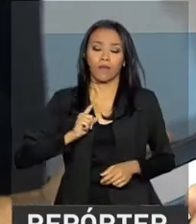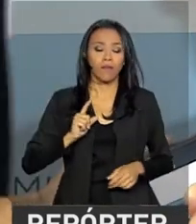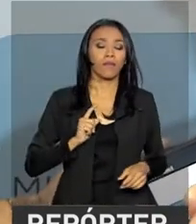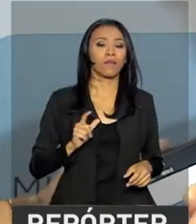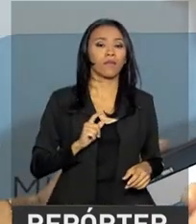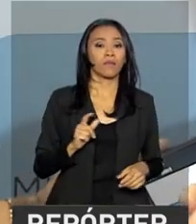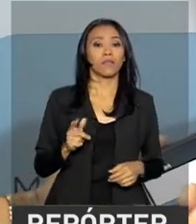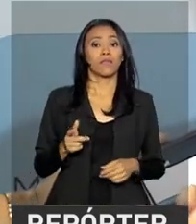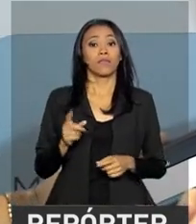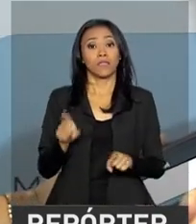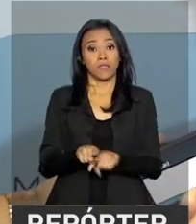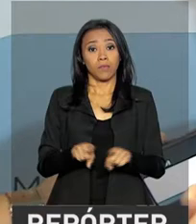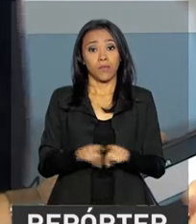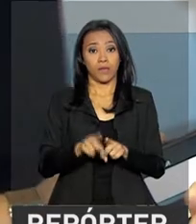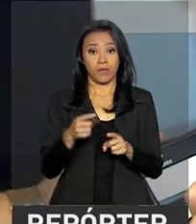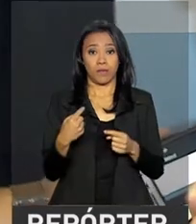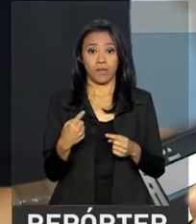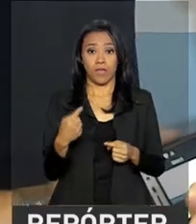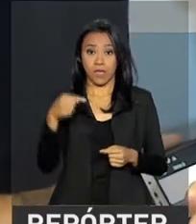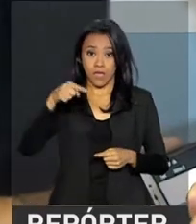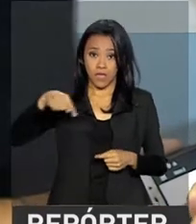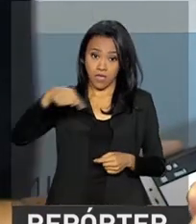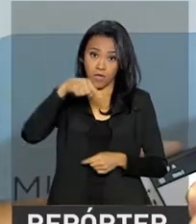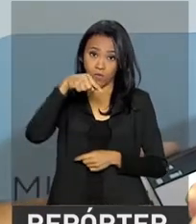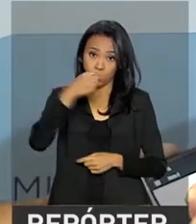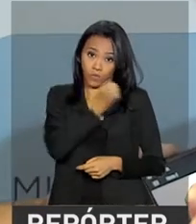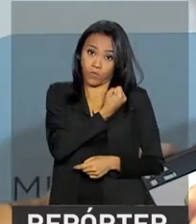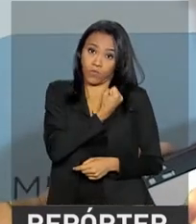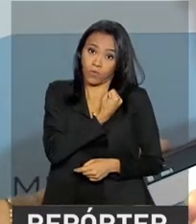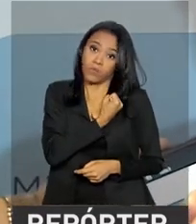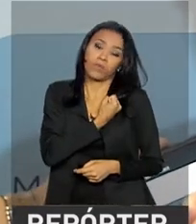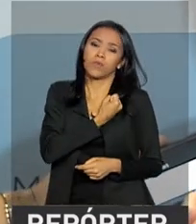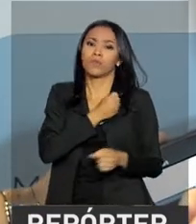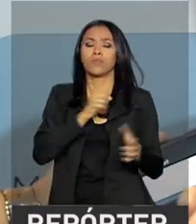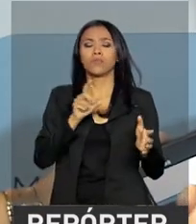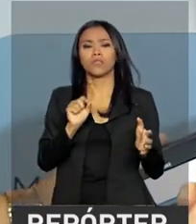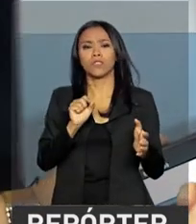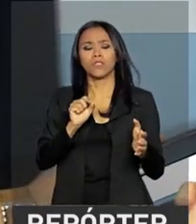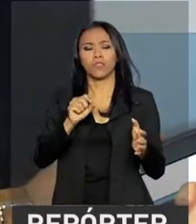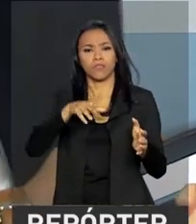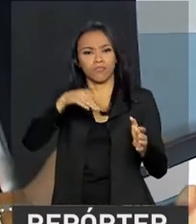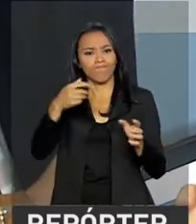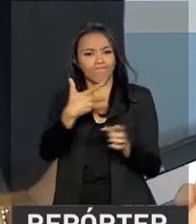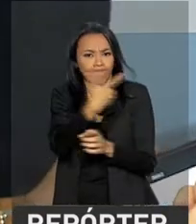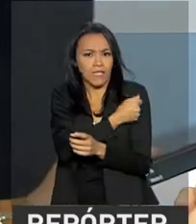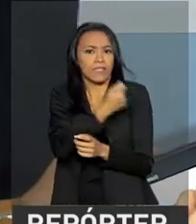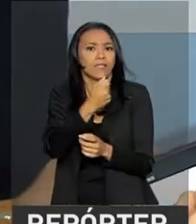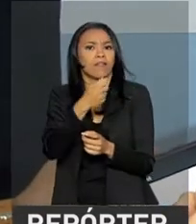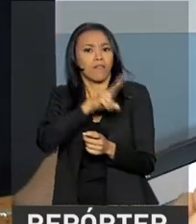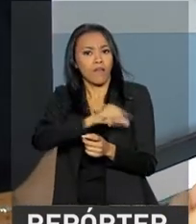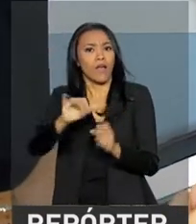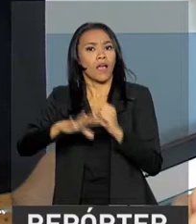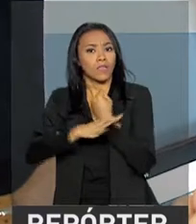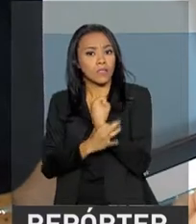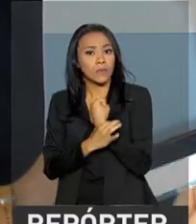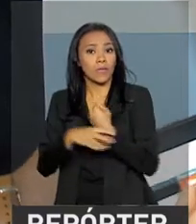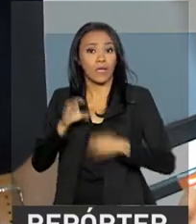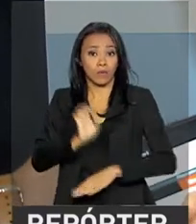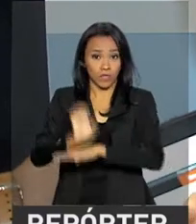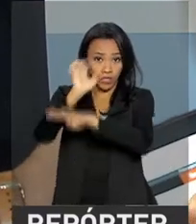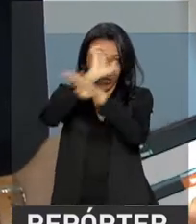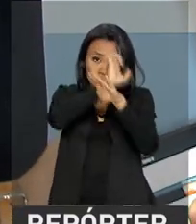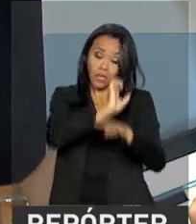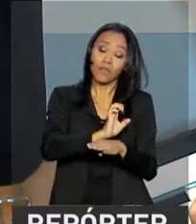também porque este número de produção garantirá além desses estados onde o fracionamento